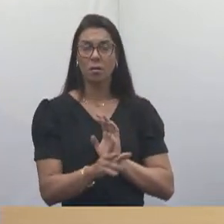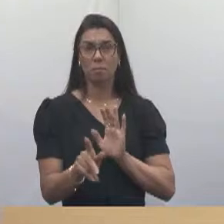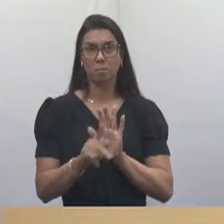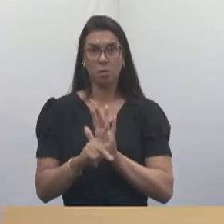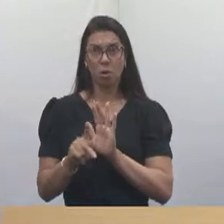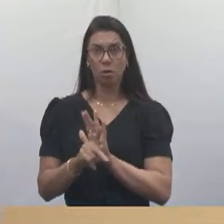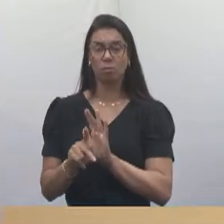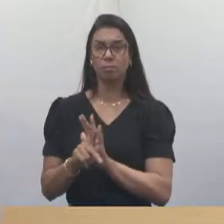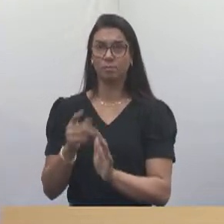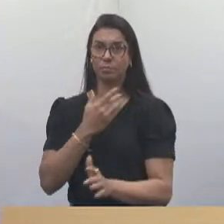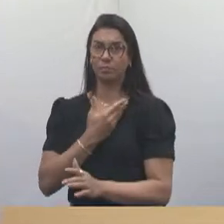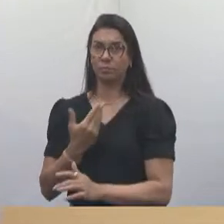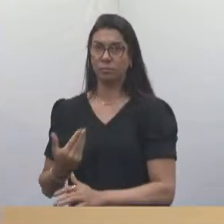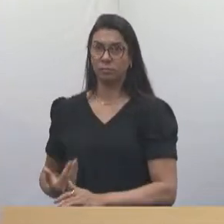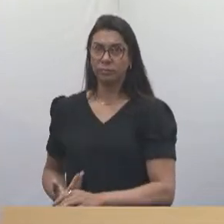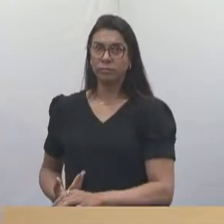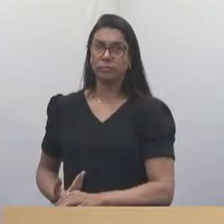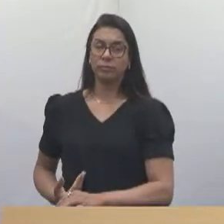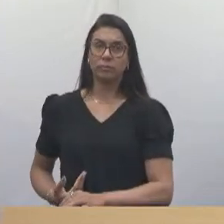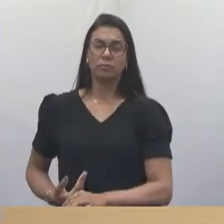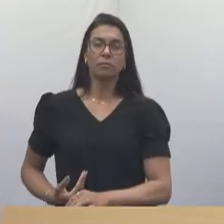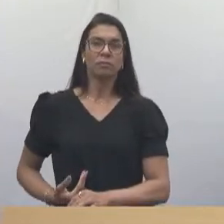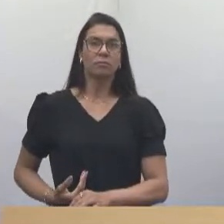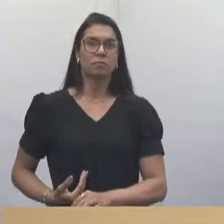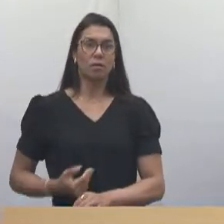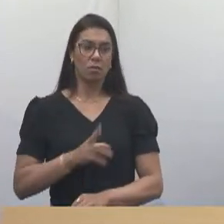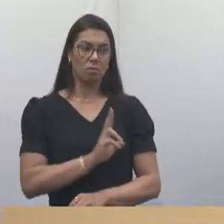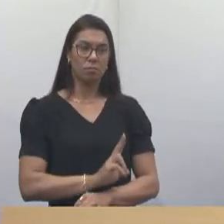gasto ali na Minas Gerais.